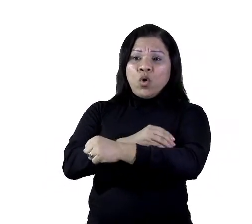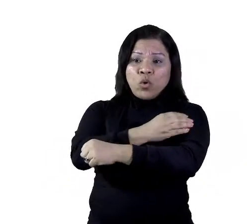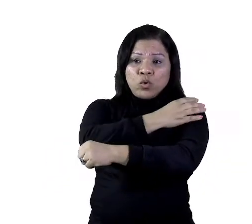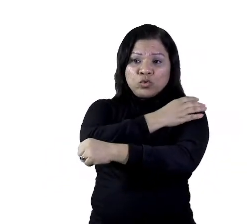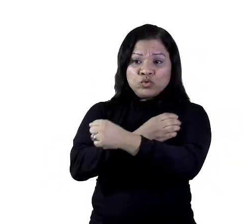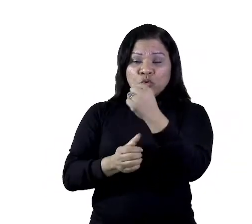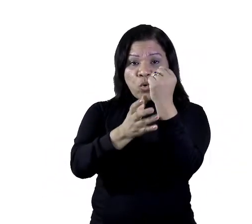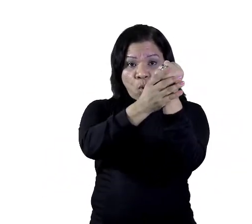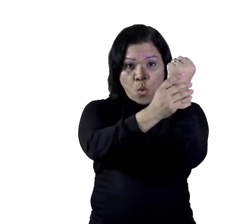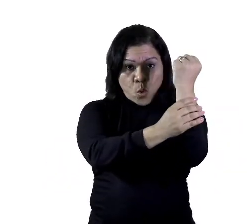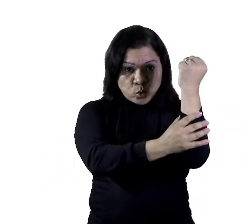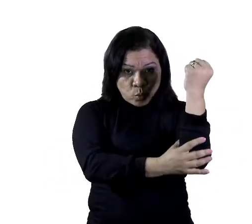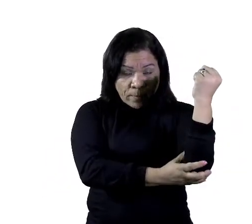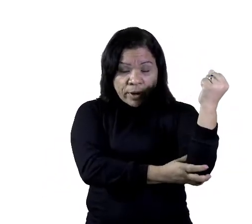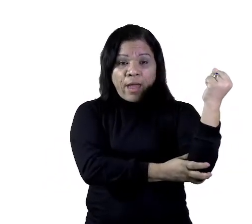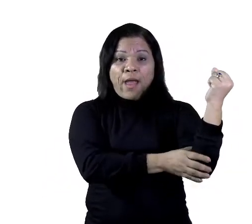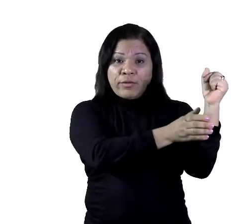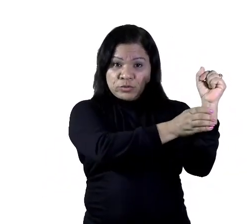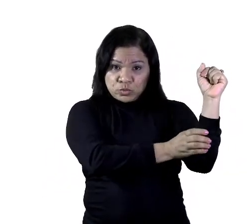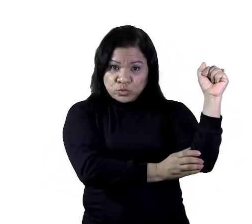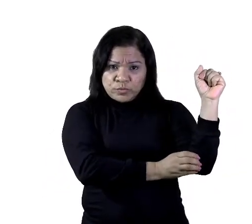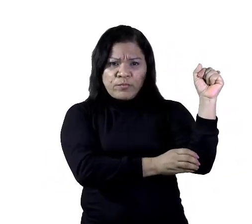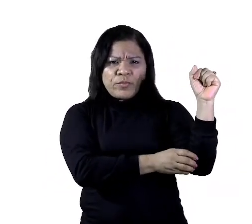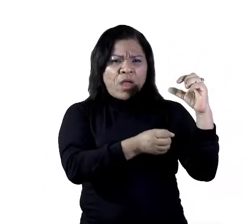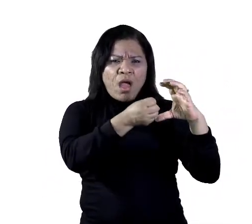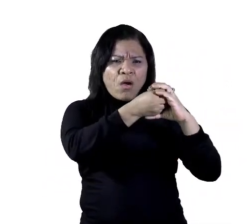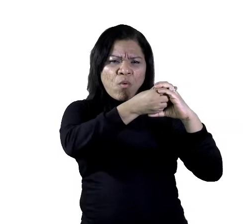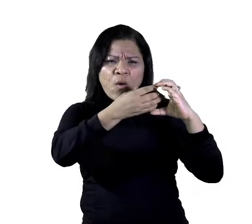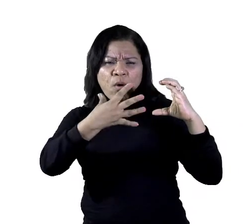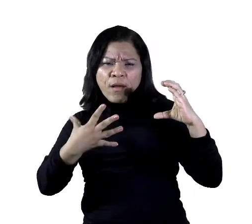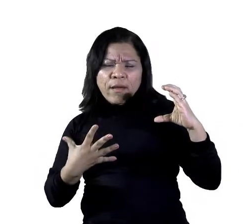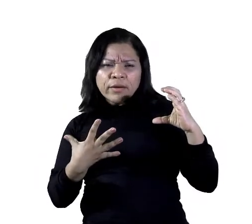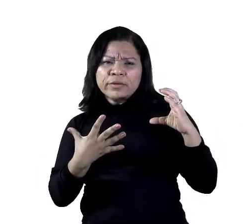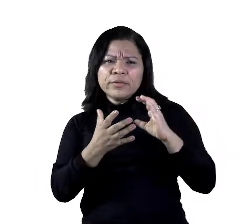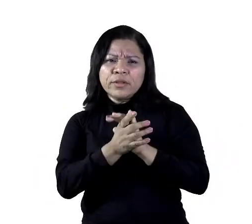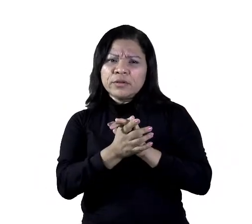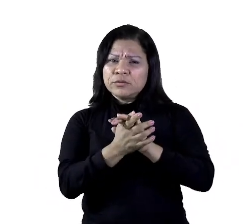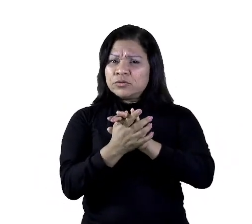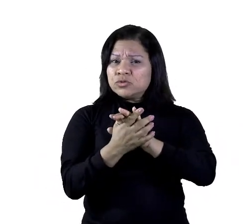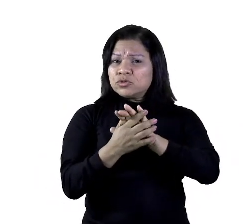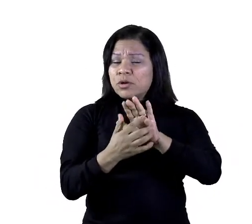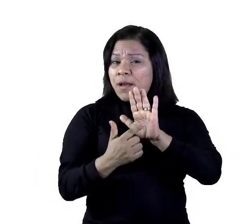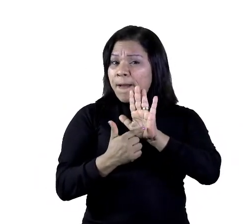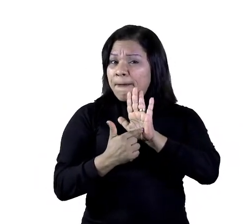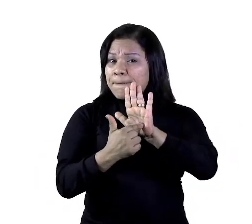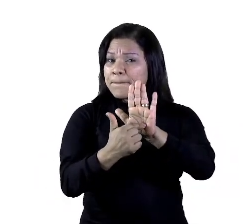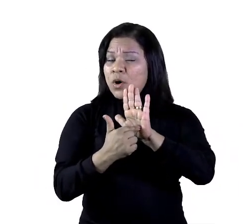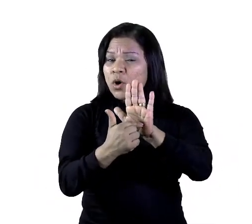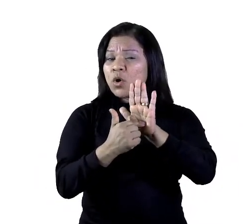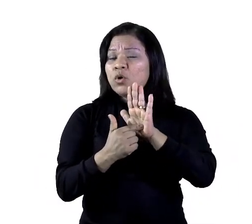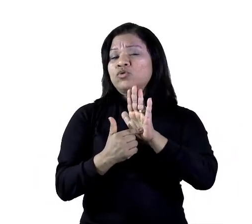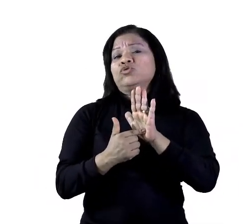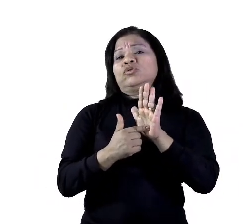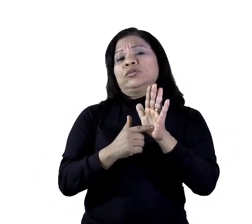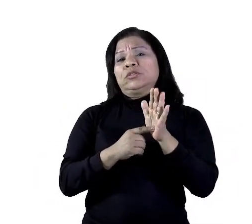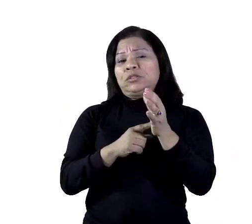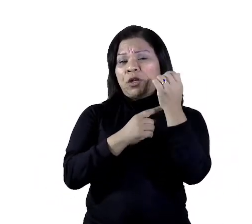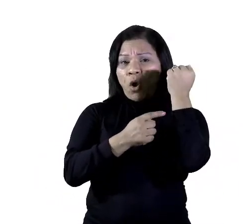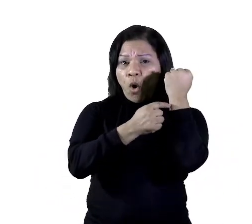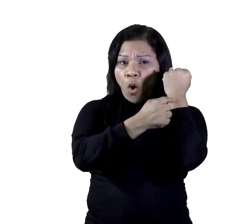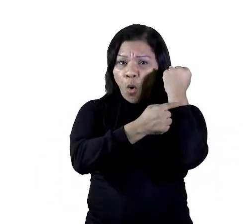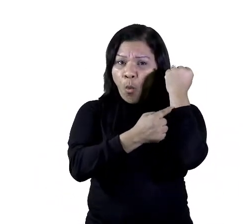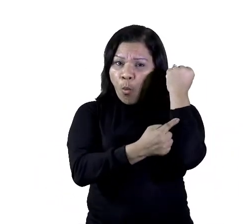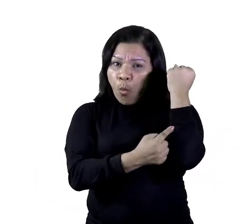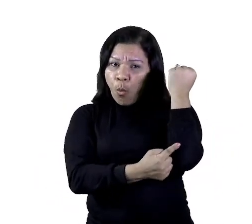essa. Qual a característica dela? Não é? Apresentam estrias e são